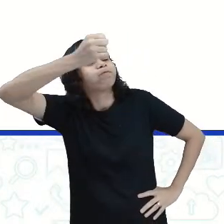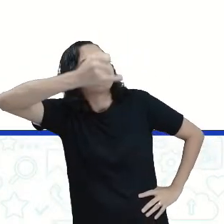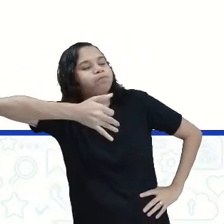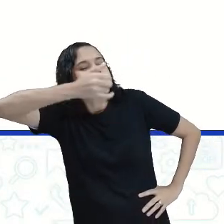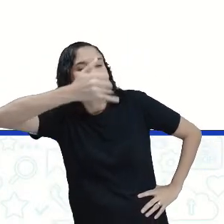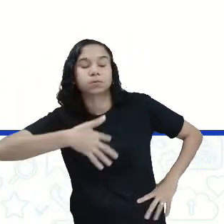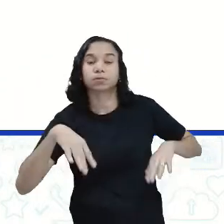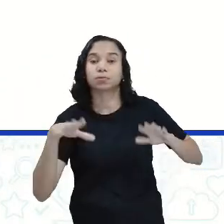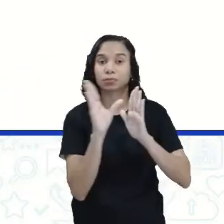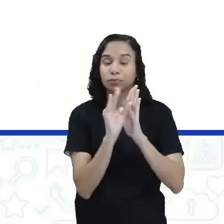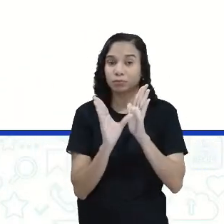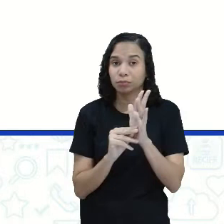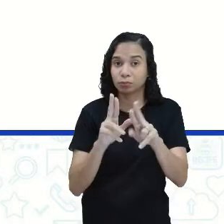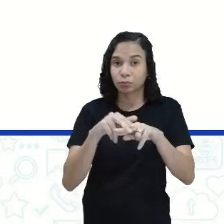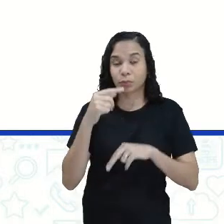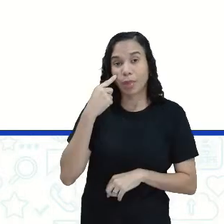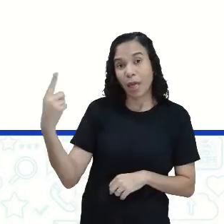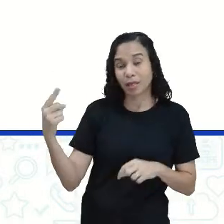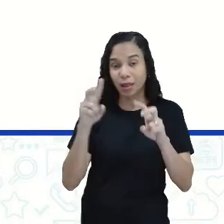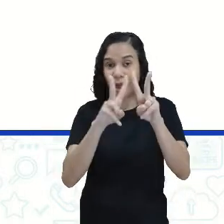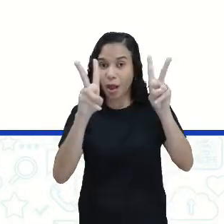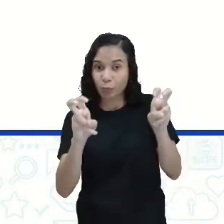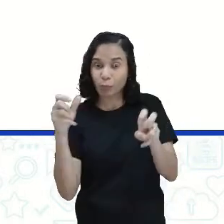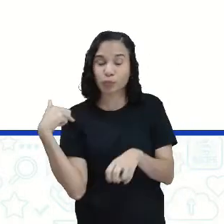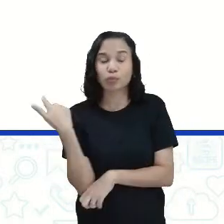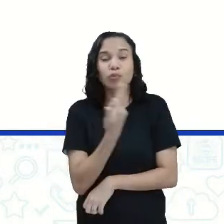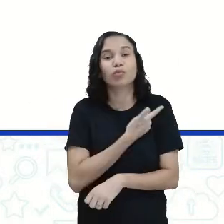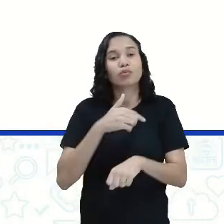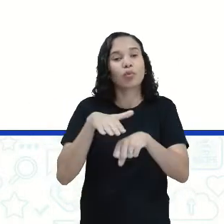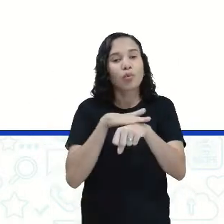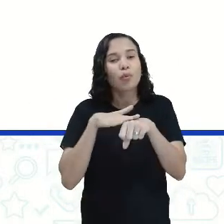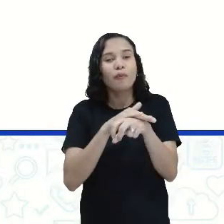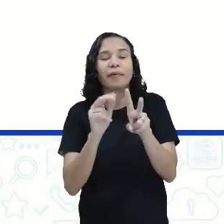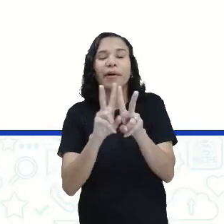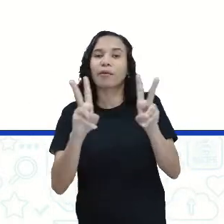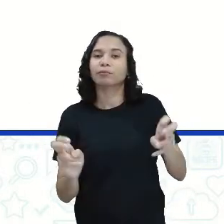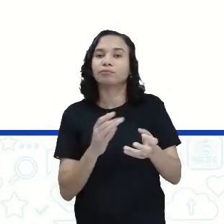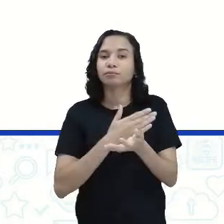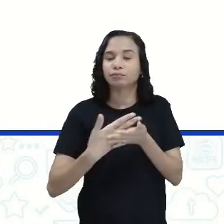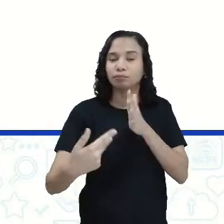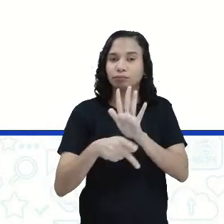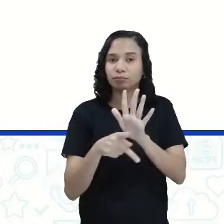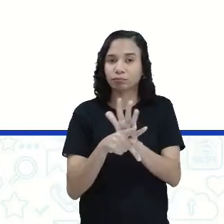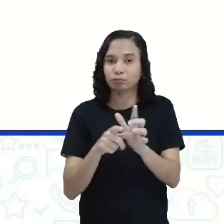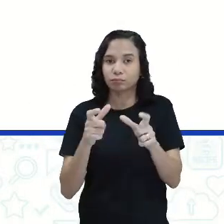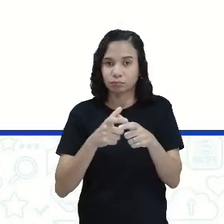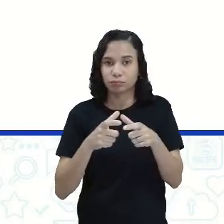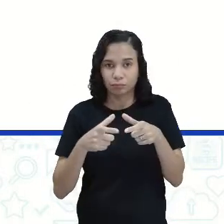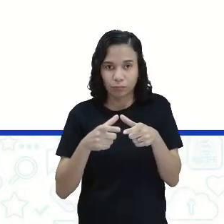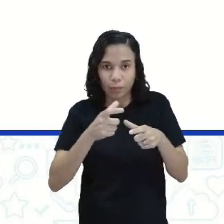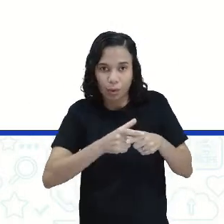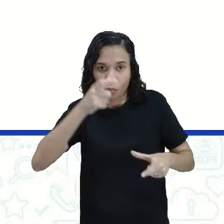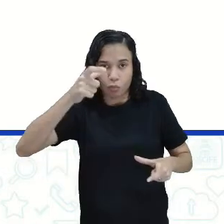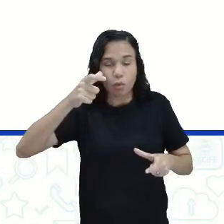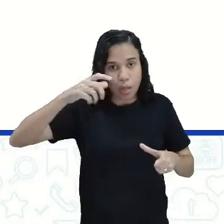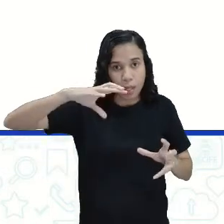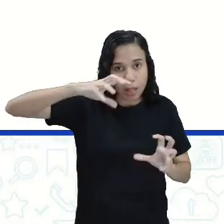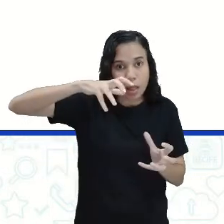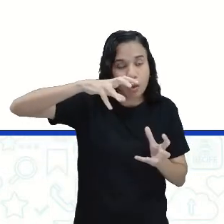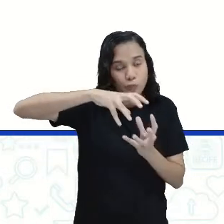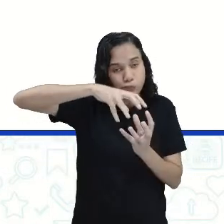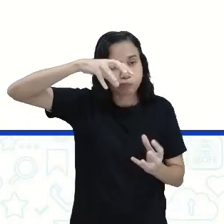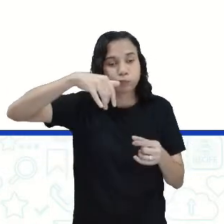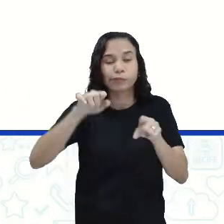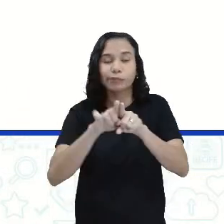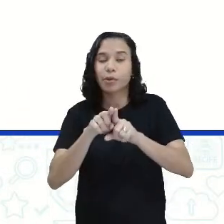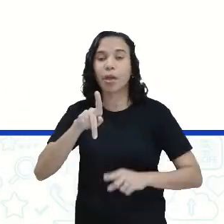do conteúdo. Então esse assunto aí, a gente vai comentar sobre ele, a parte de cilindro, a parte de prisma, e você pode ter alguma